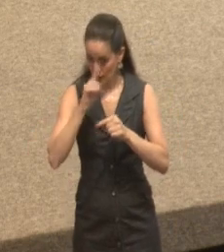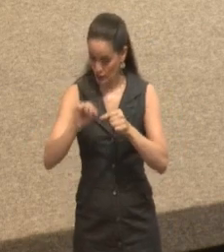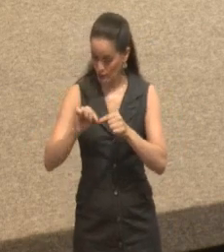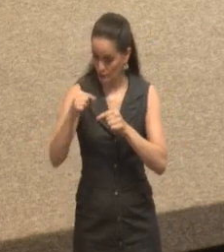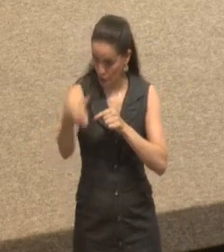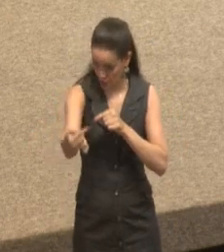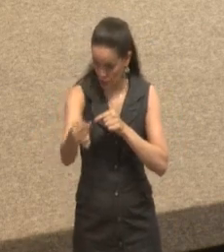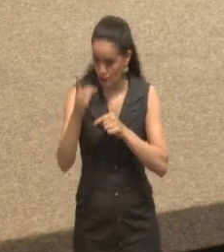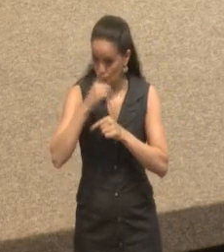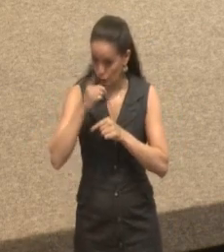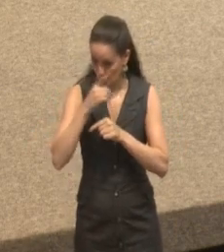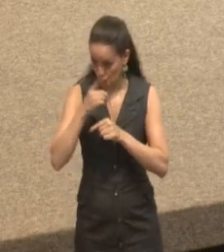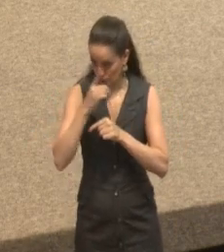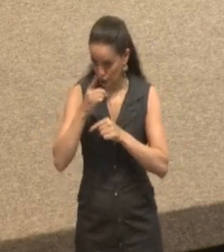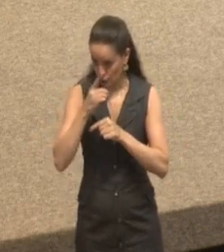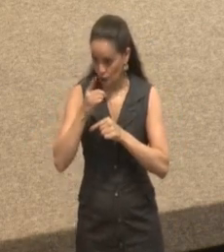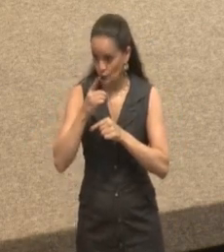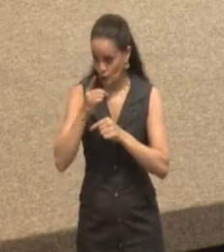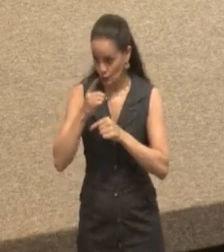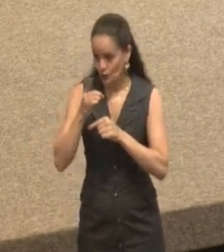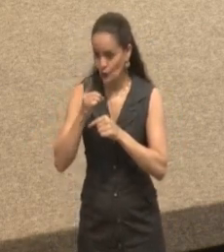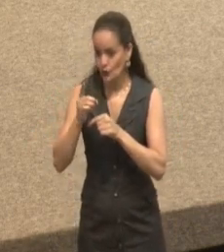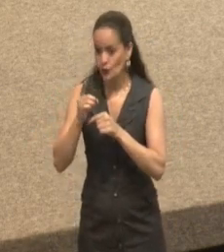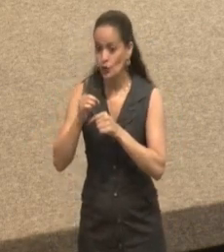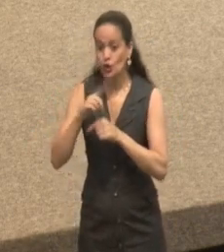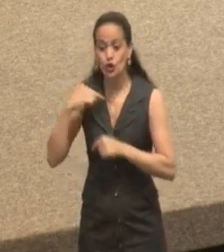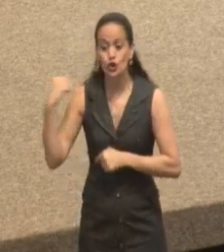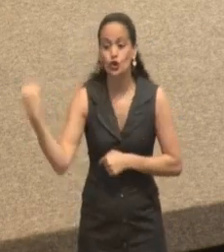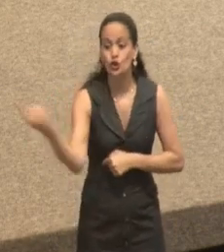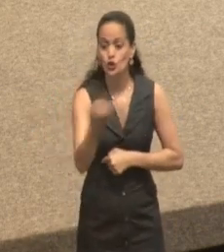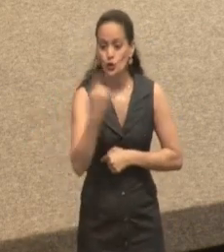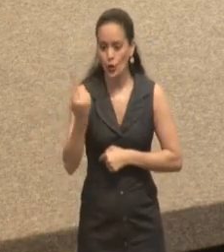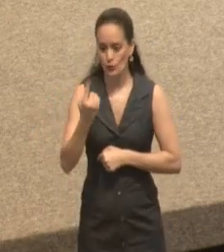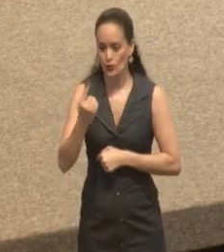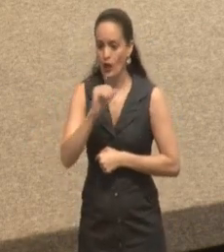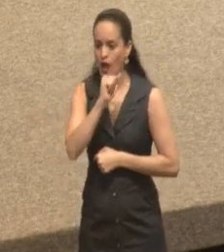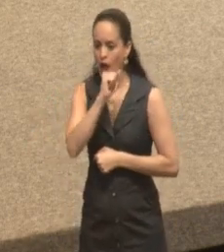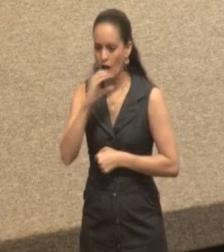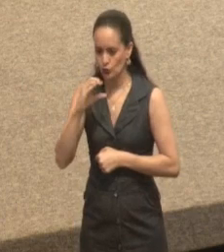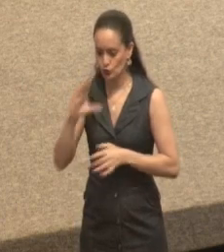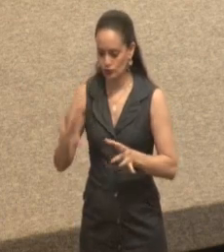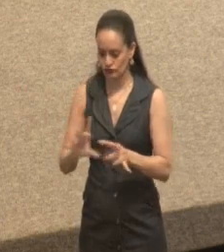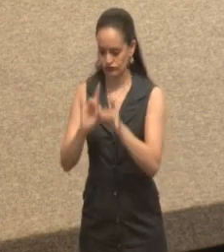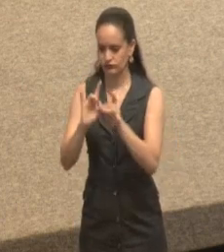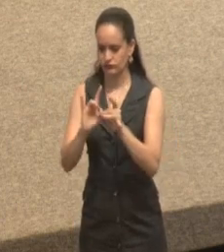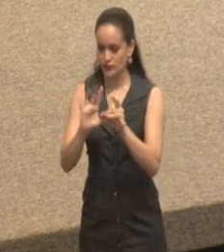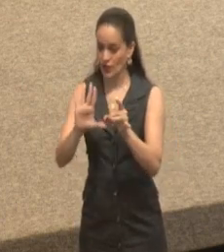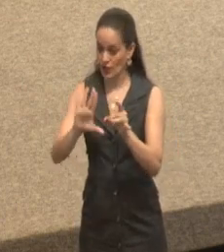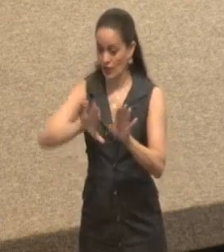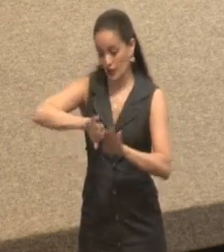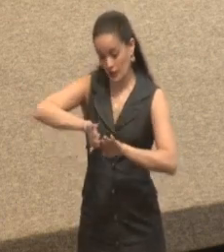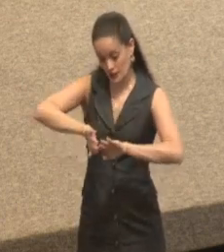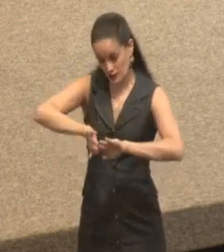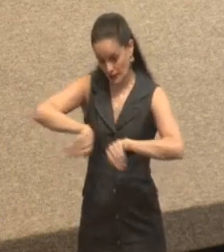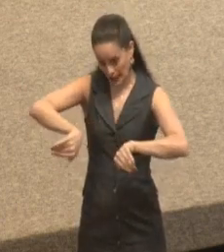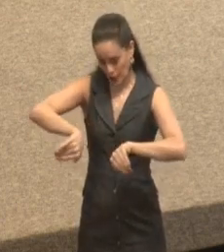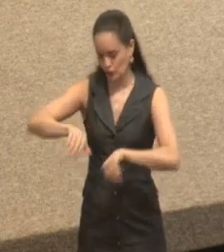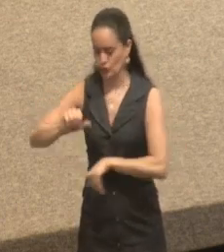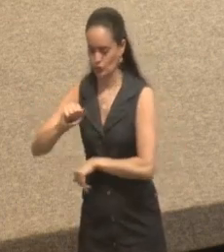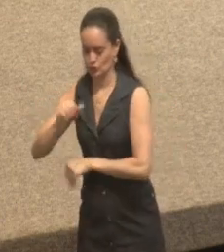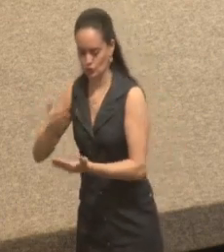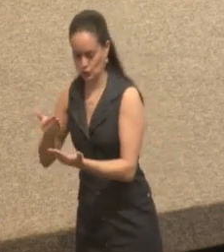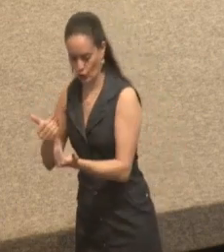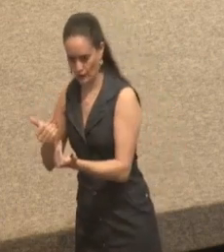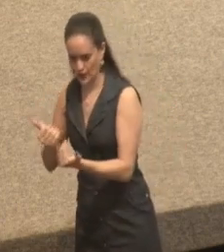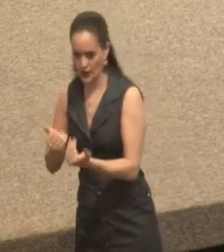teremos uma classe única para os adultos. Então, com exceção dos jovens e dos